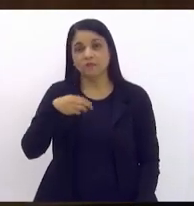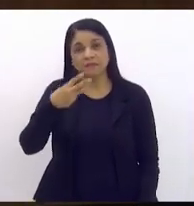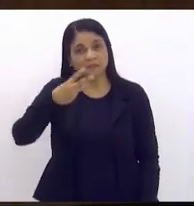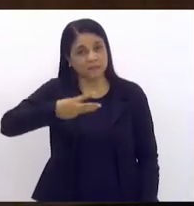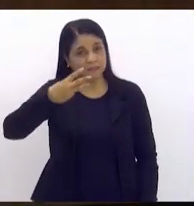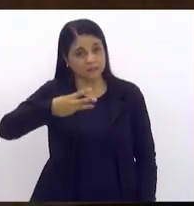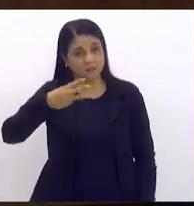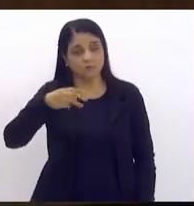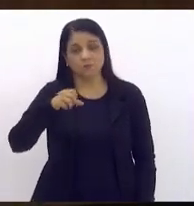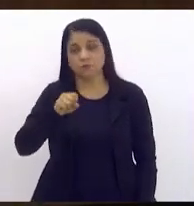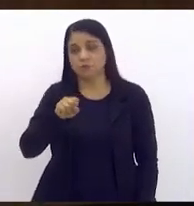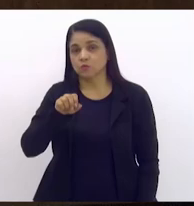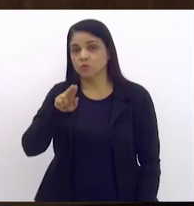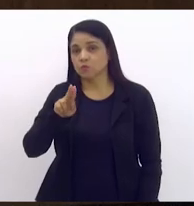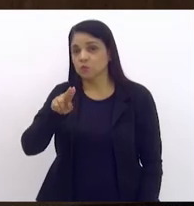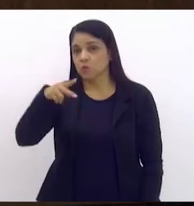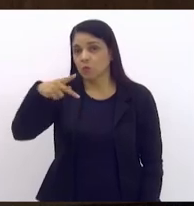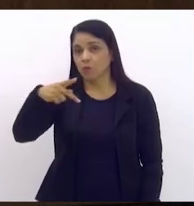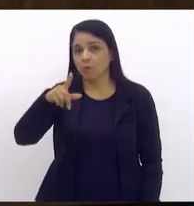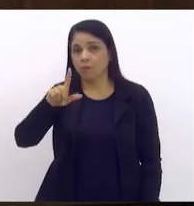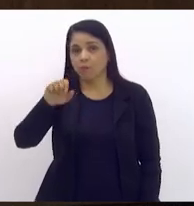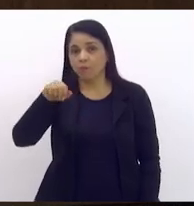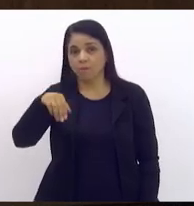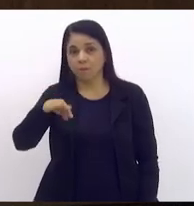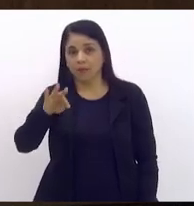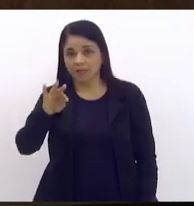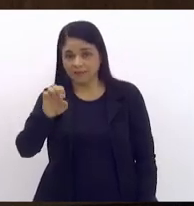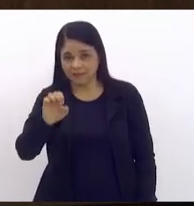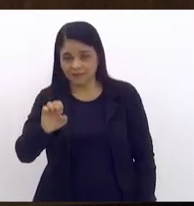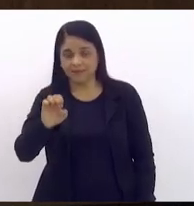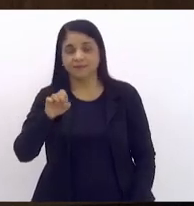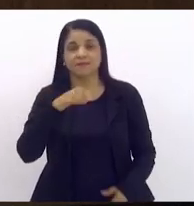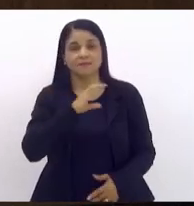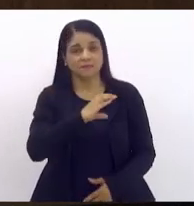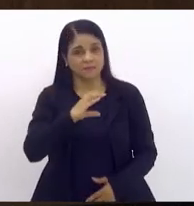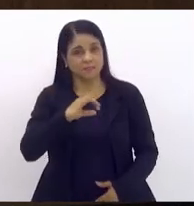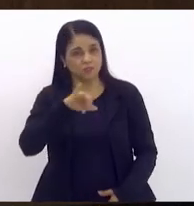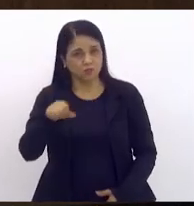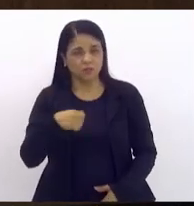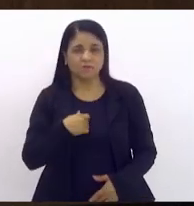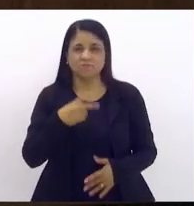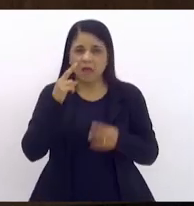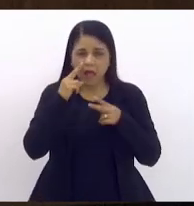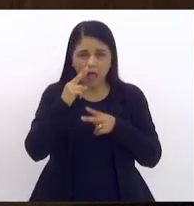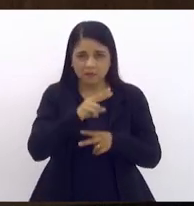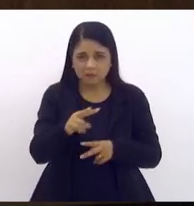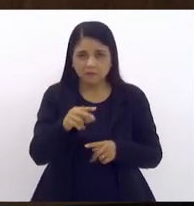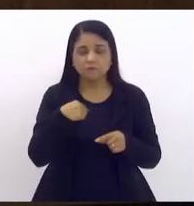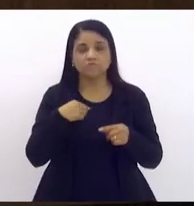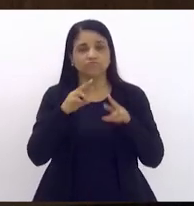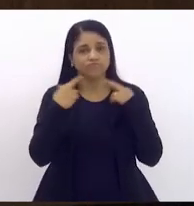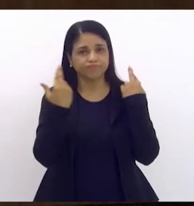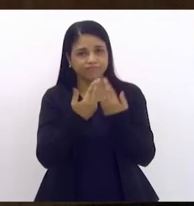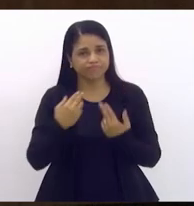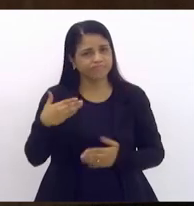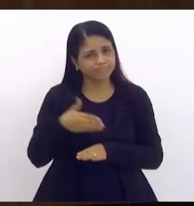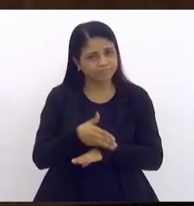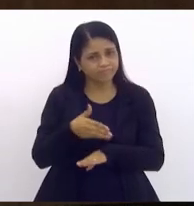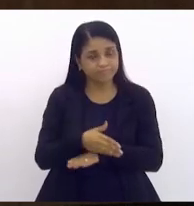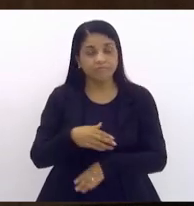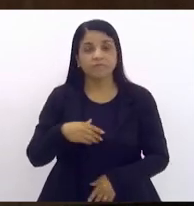da CCJ e assisto 95% das reuniões. A súmula da CCJ